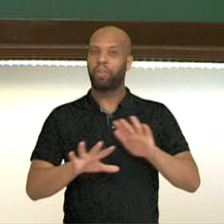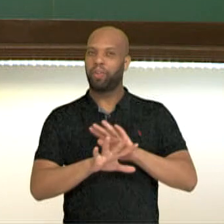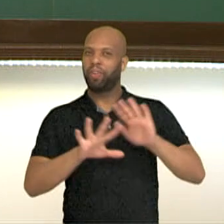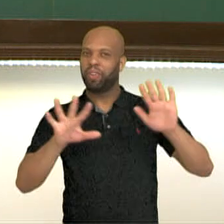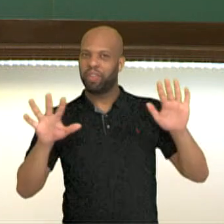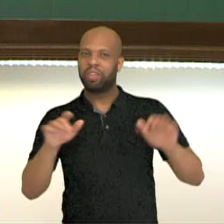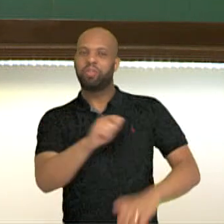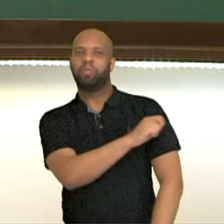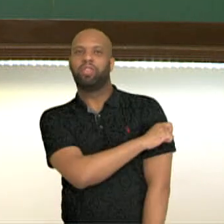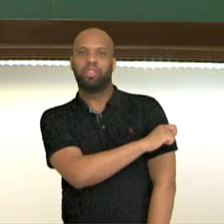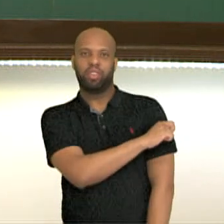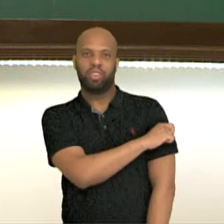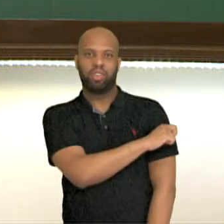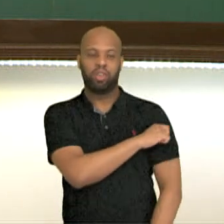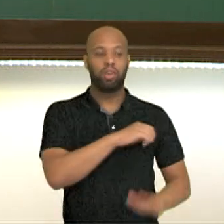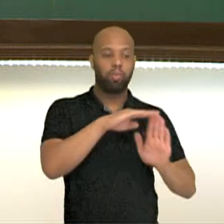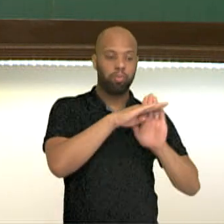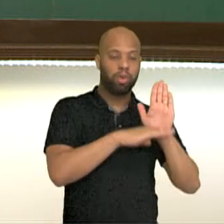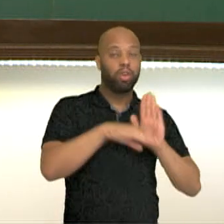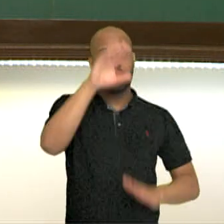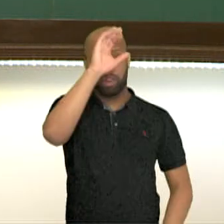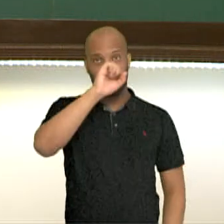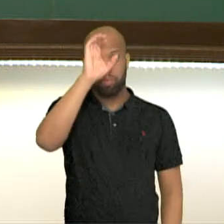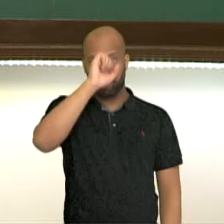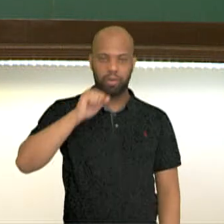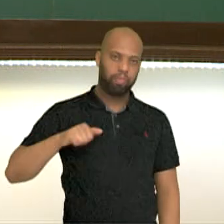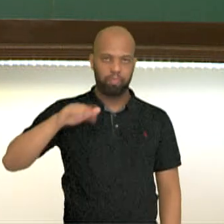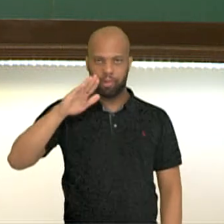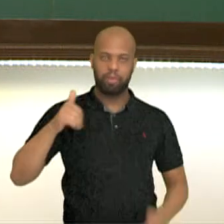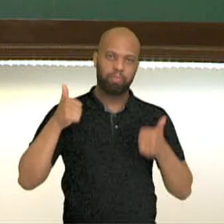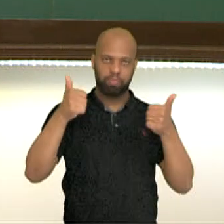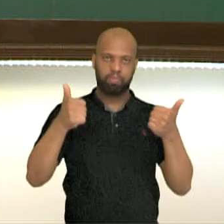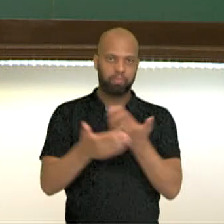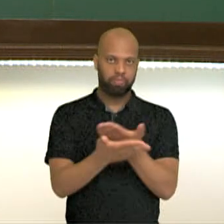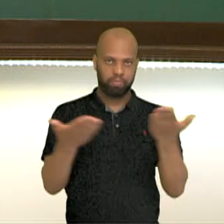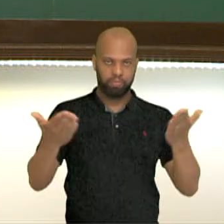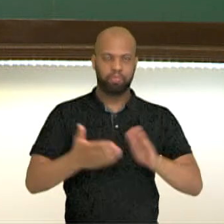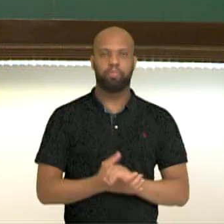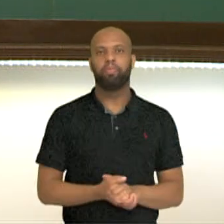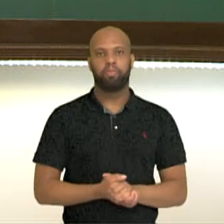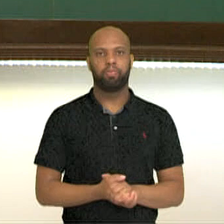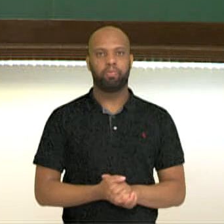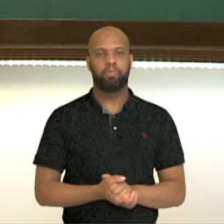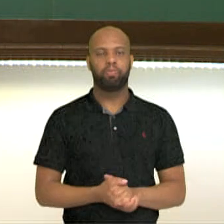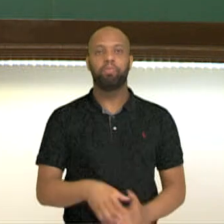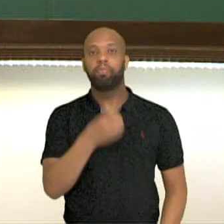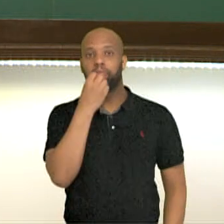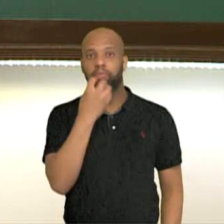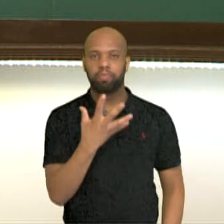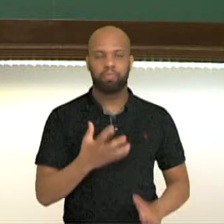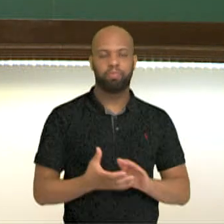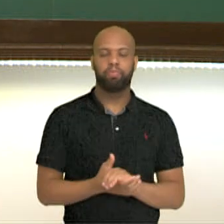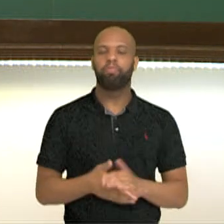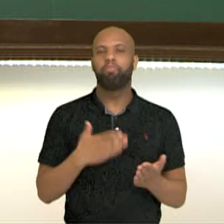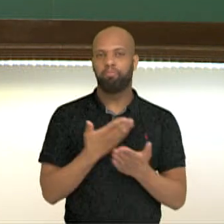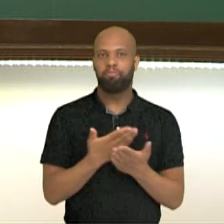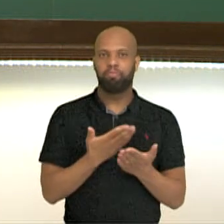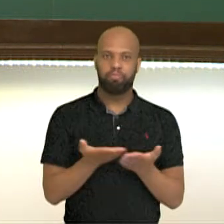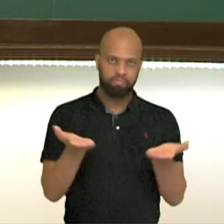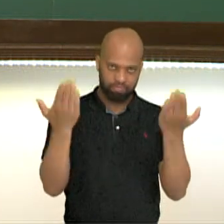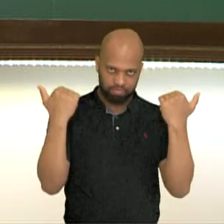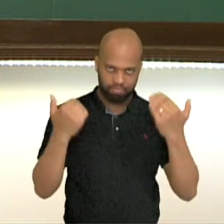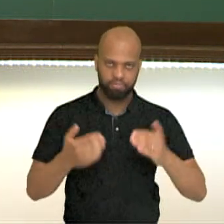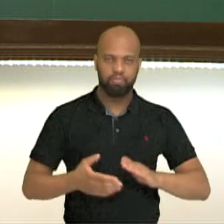meus queridos alunos do programa Mais Aprendizagem. Tudo bem com vocês? Que bom! Vamos estudar então? Vamos